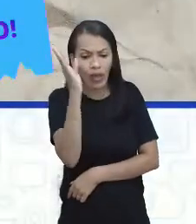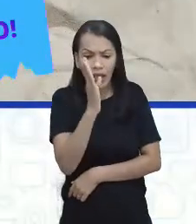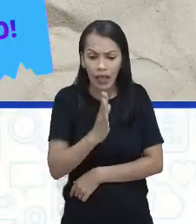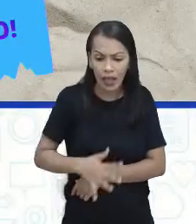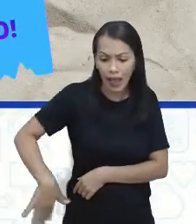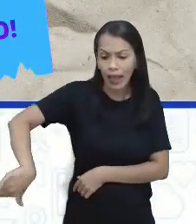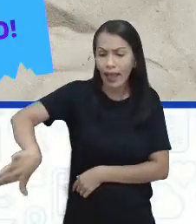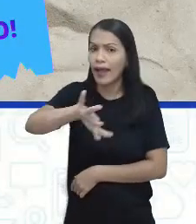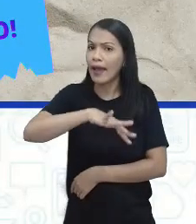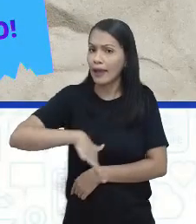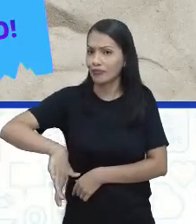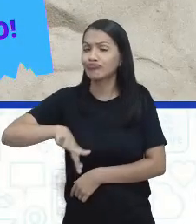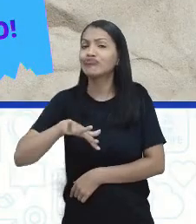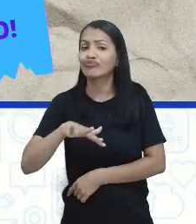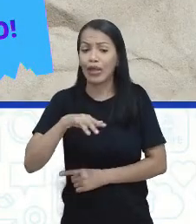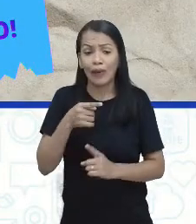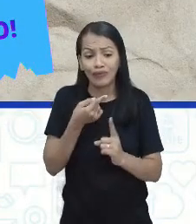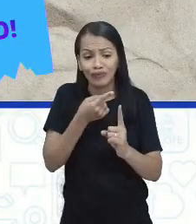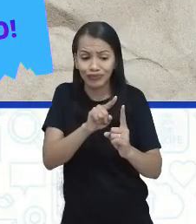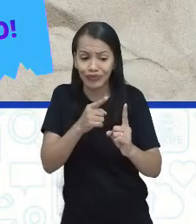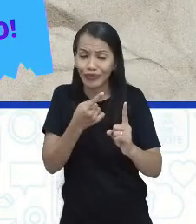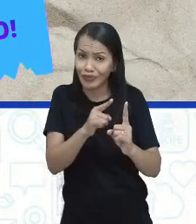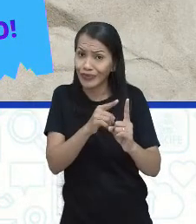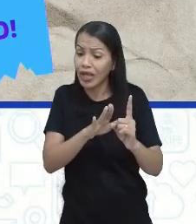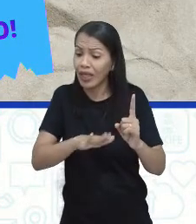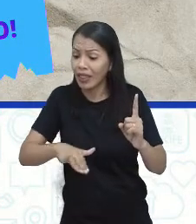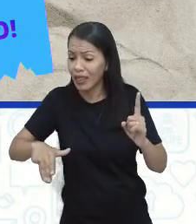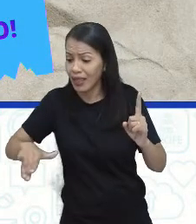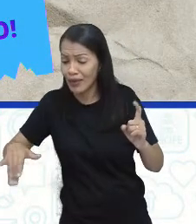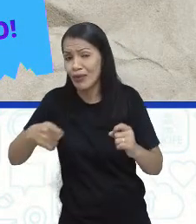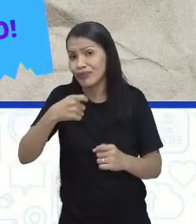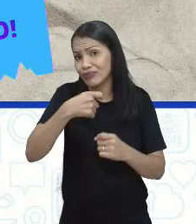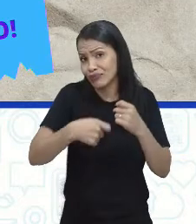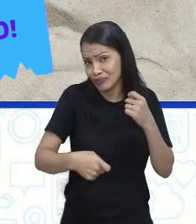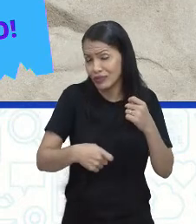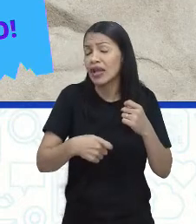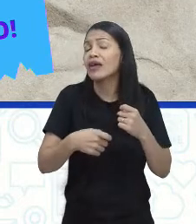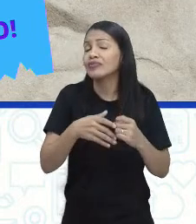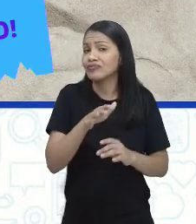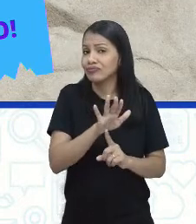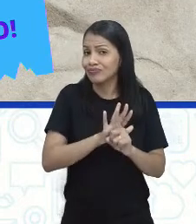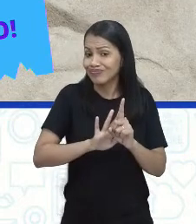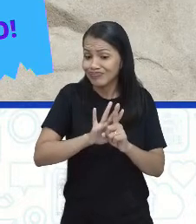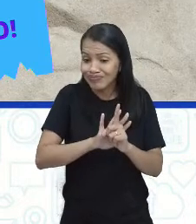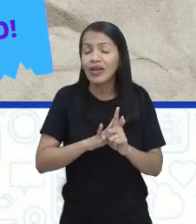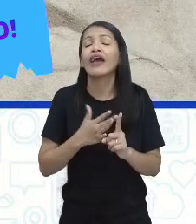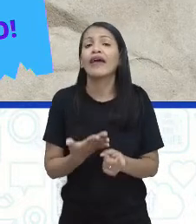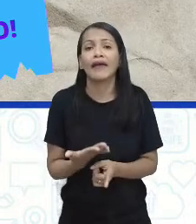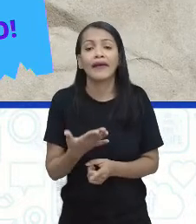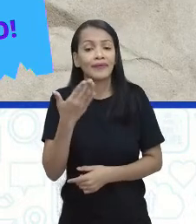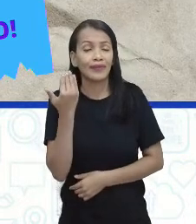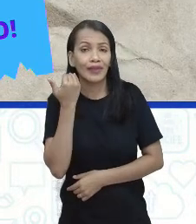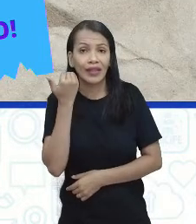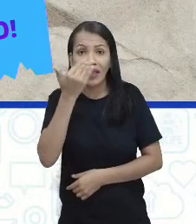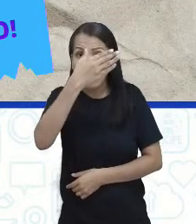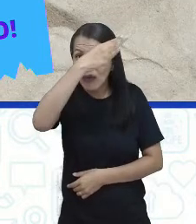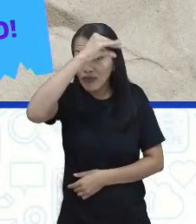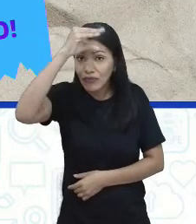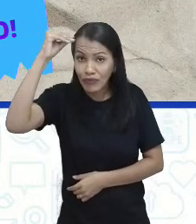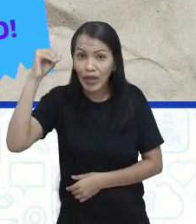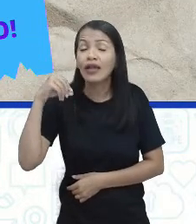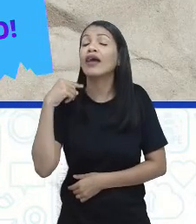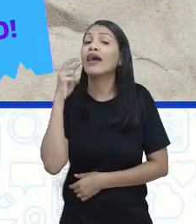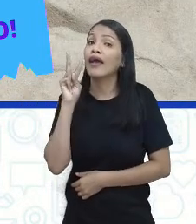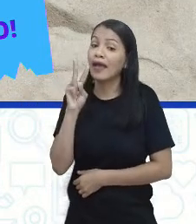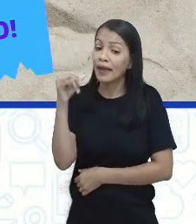Abuso e Exploração Sexual Infantil e Adolescente. Vejam que é muito importante